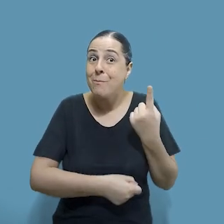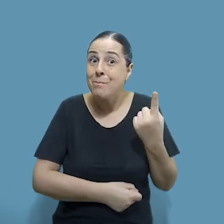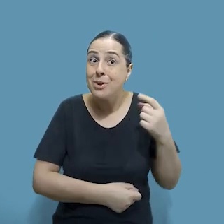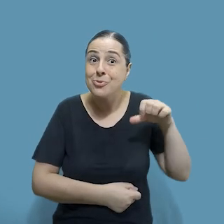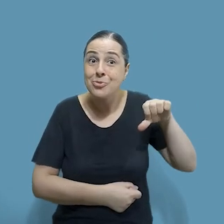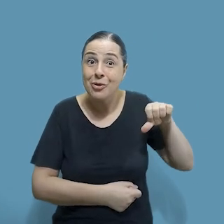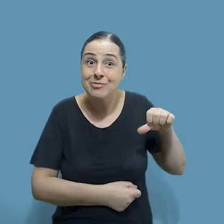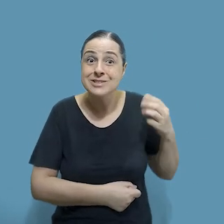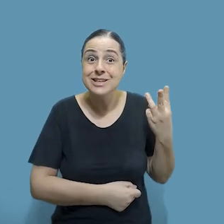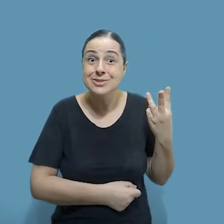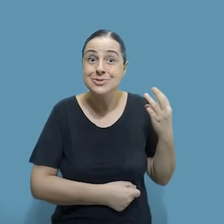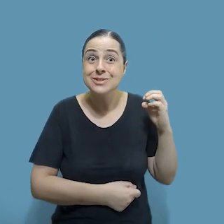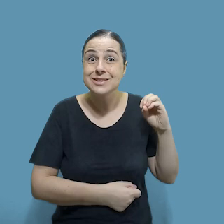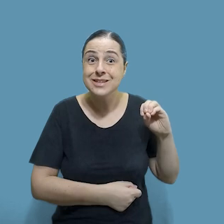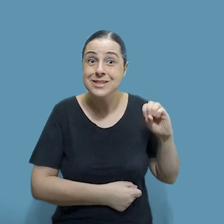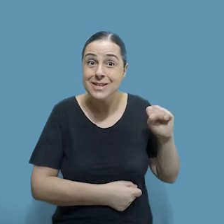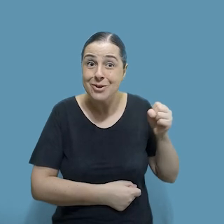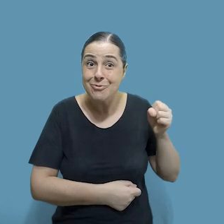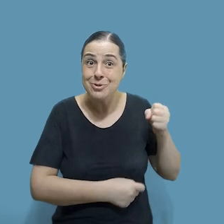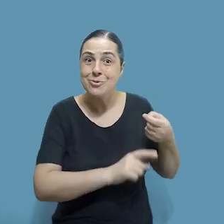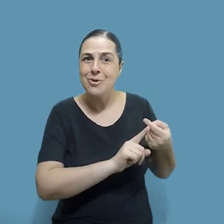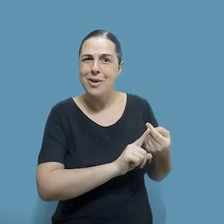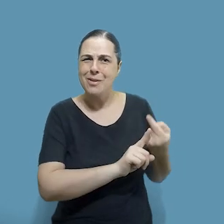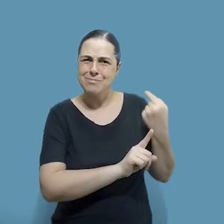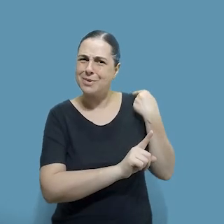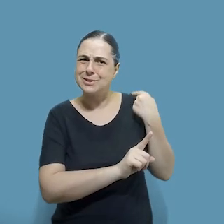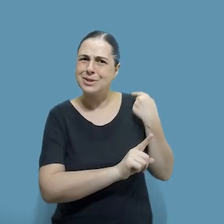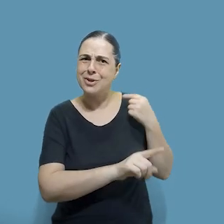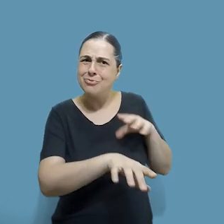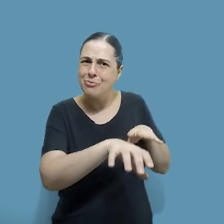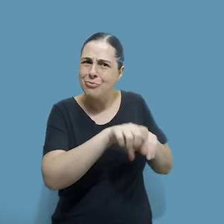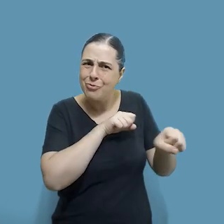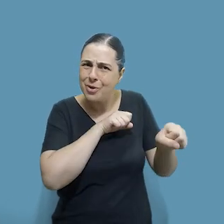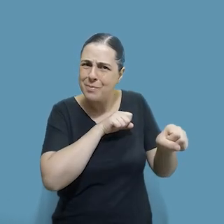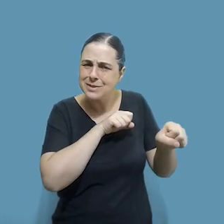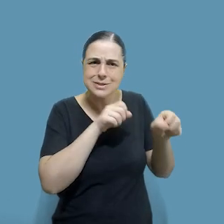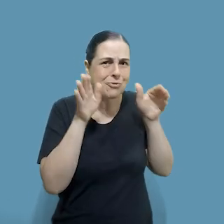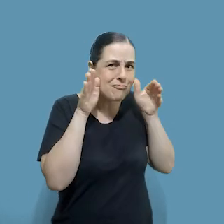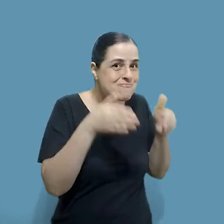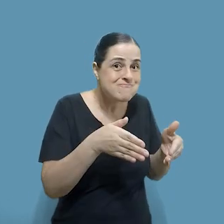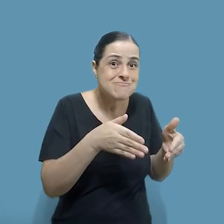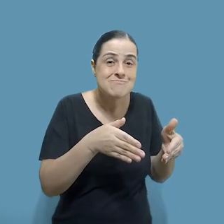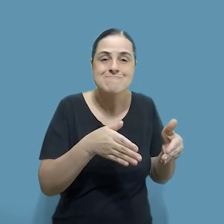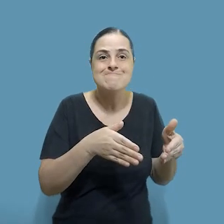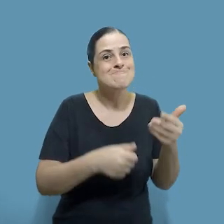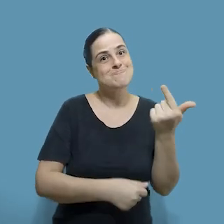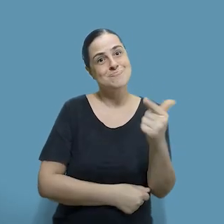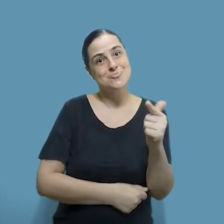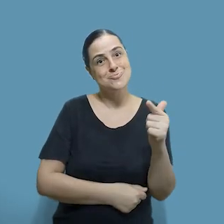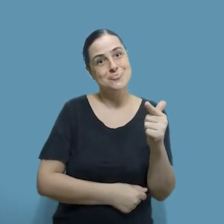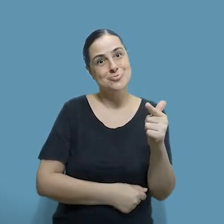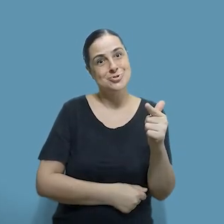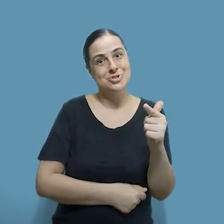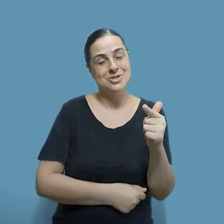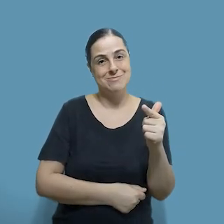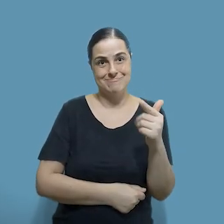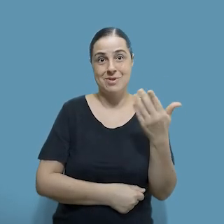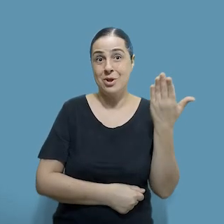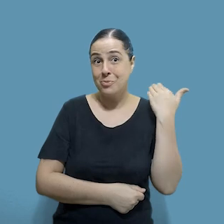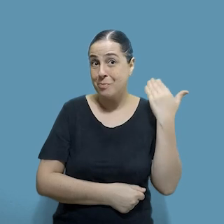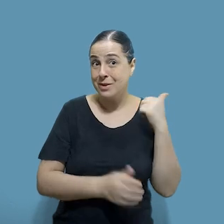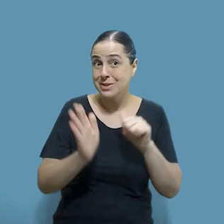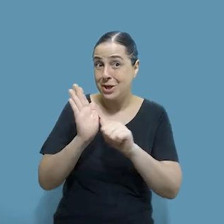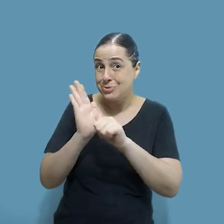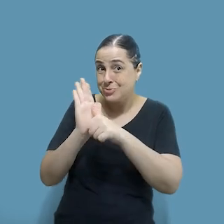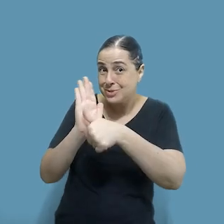não tinha praticamente informação, e as pessoas com síndrome de Down eram escondidas, aliás, eram chamadas de nomes horrorosos,